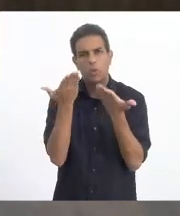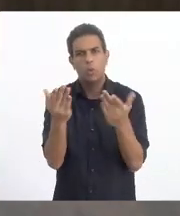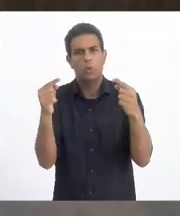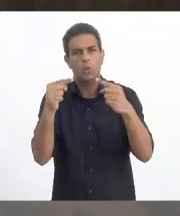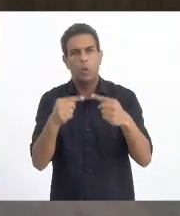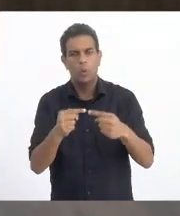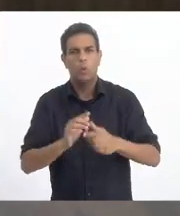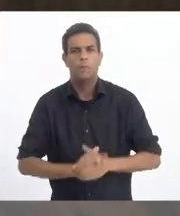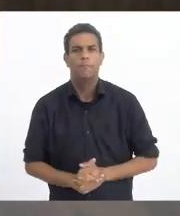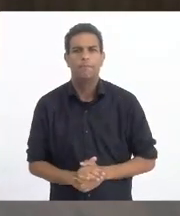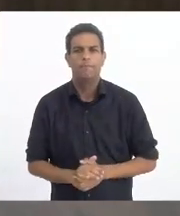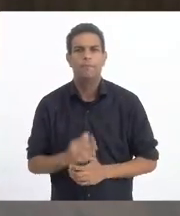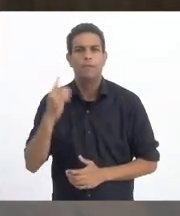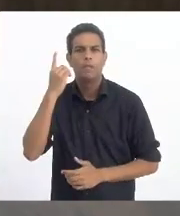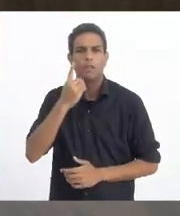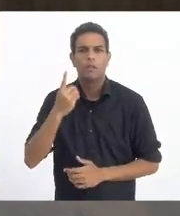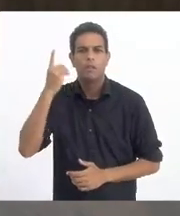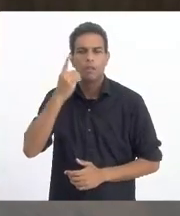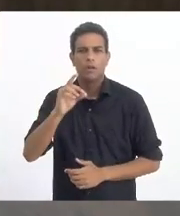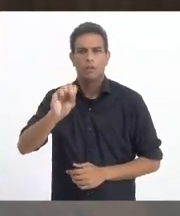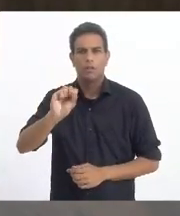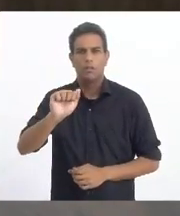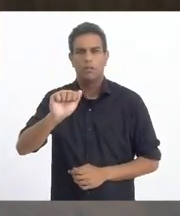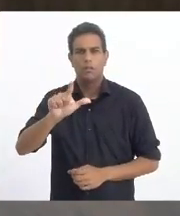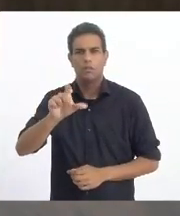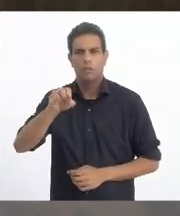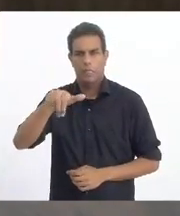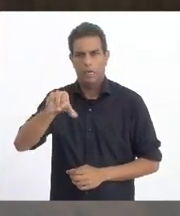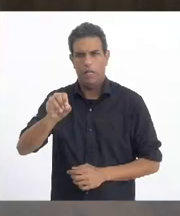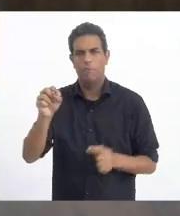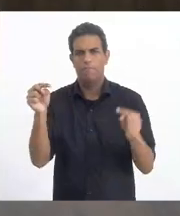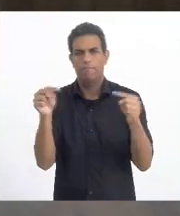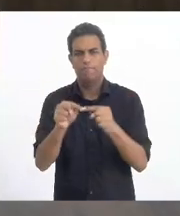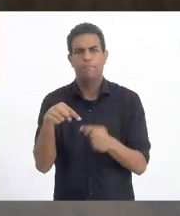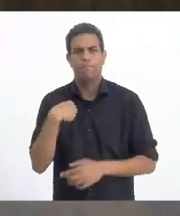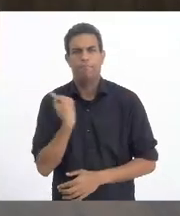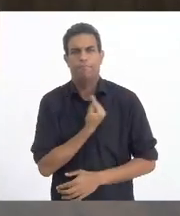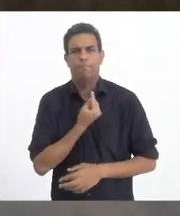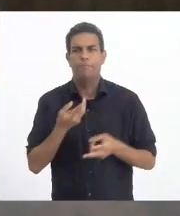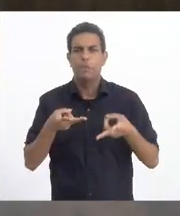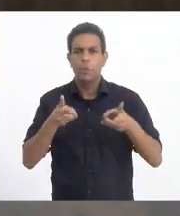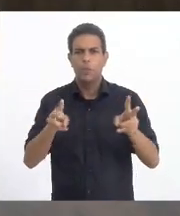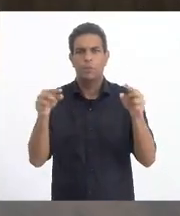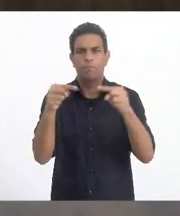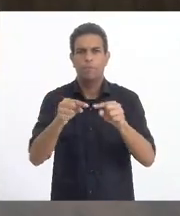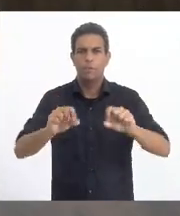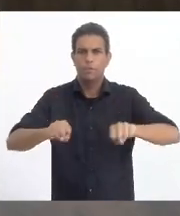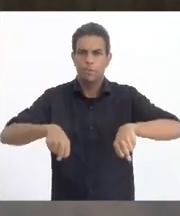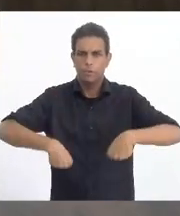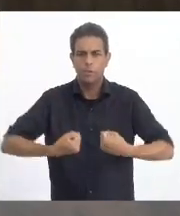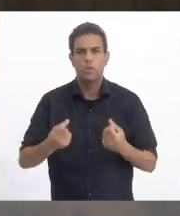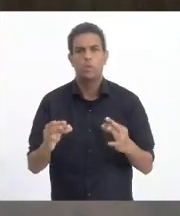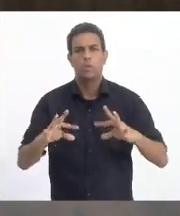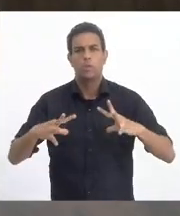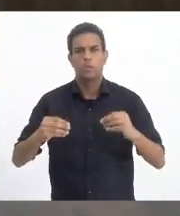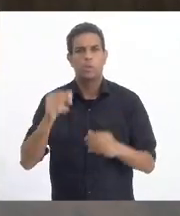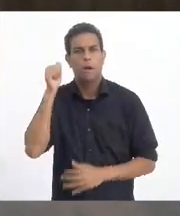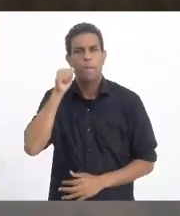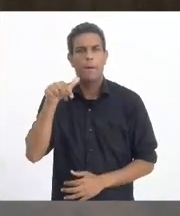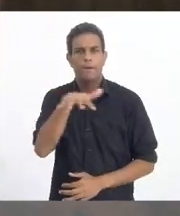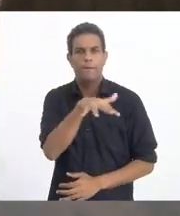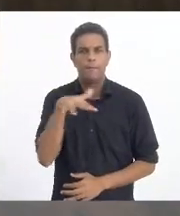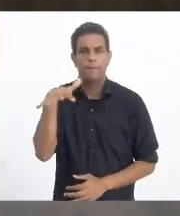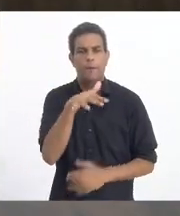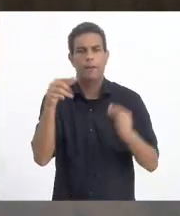o deputado Coronel Salema, que através dele nós estamos aqui com a frente parlamentar em defesa de todas as pensionistas,